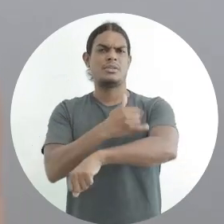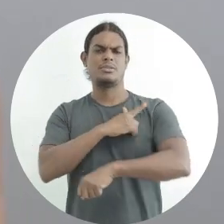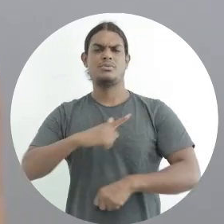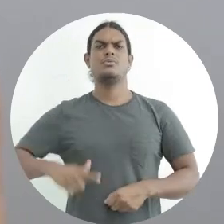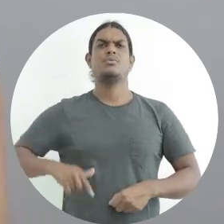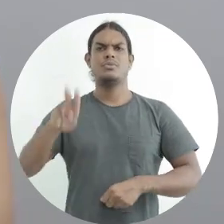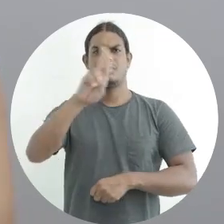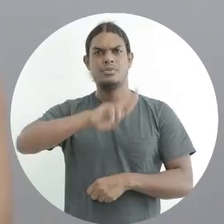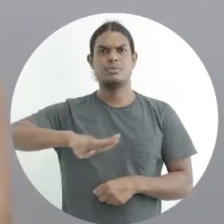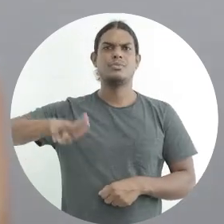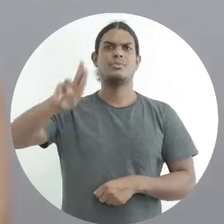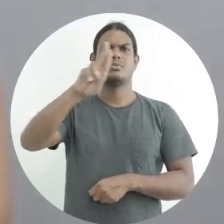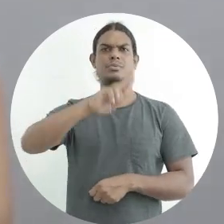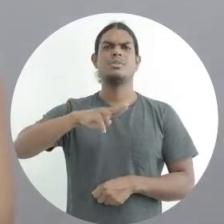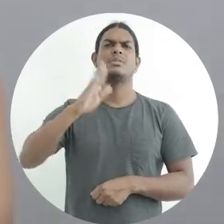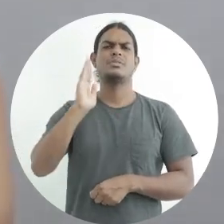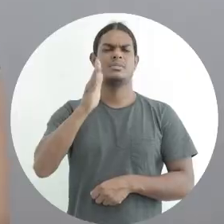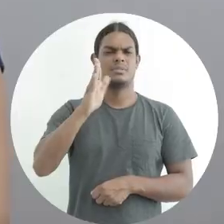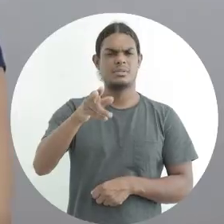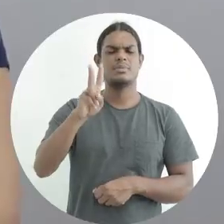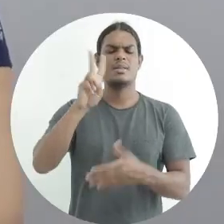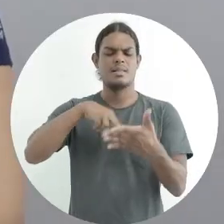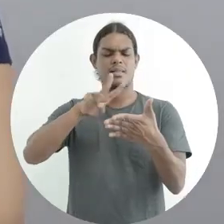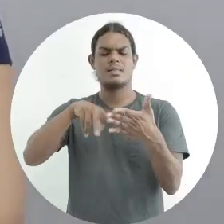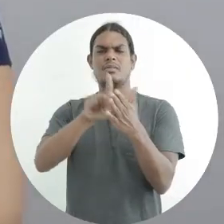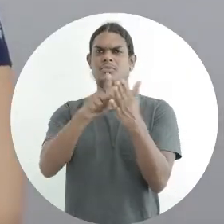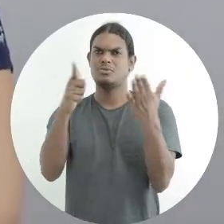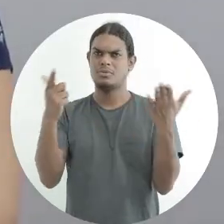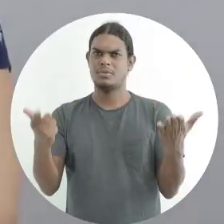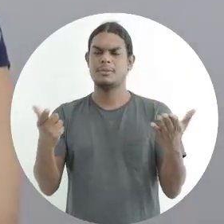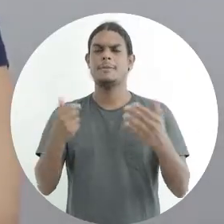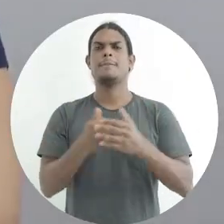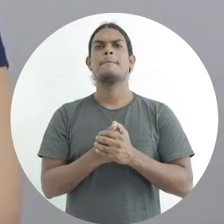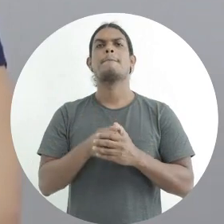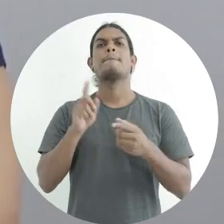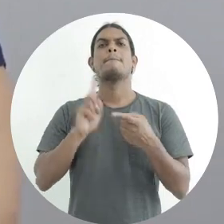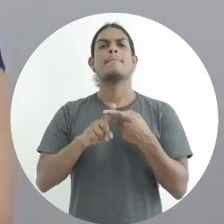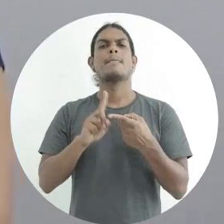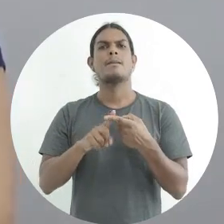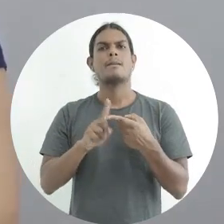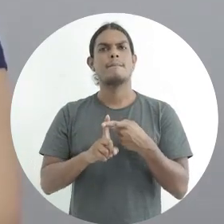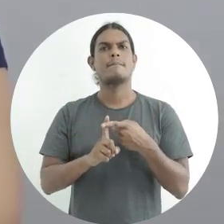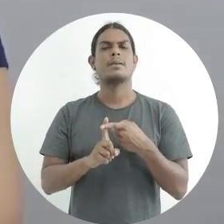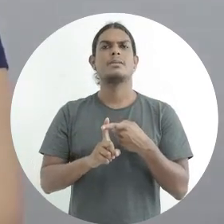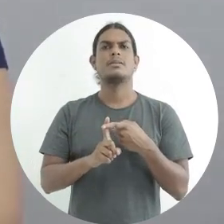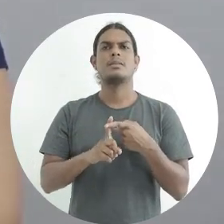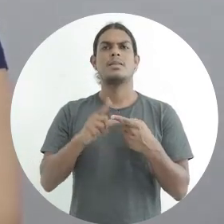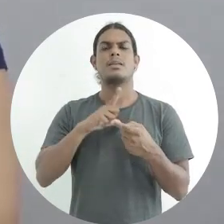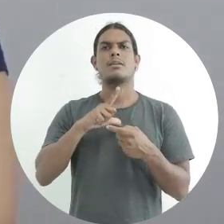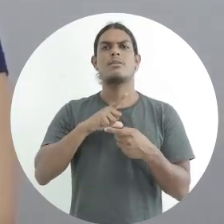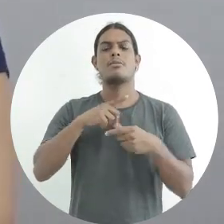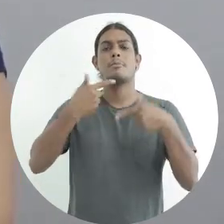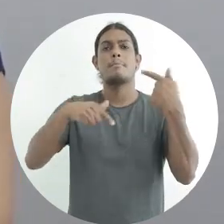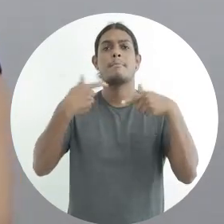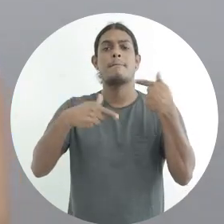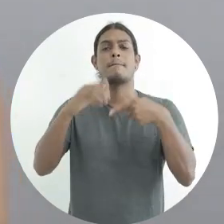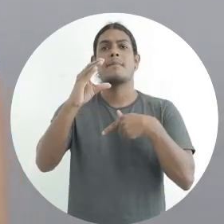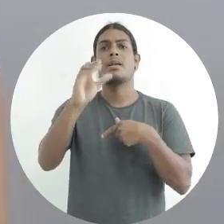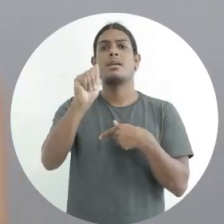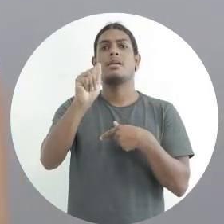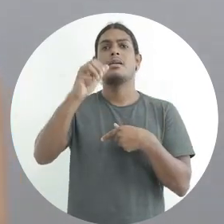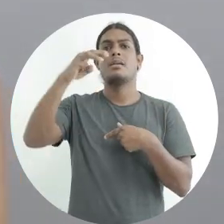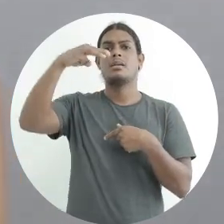gente vê muito falar isso nos noticiários. Há também a política cambial que nós mencionamos, né? O